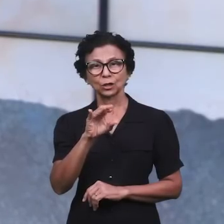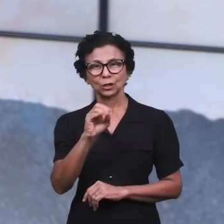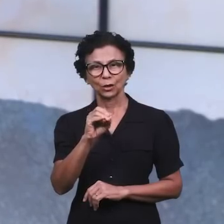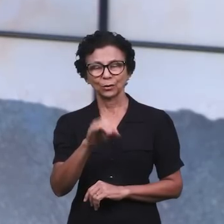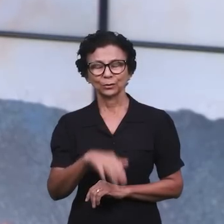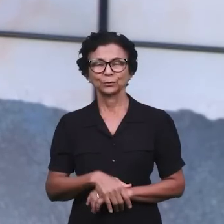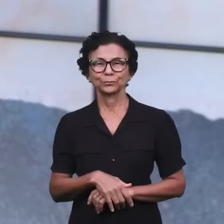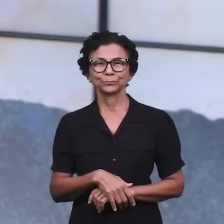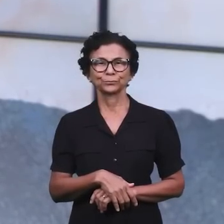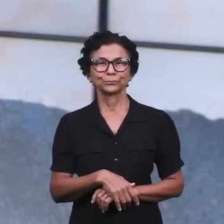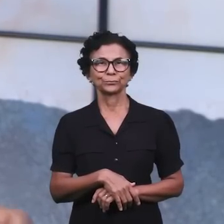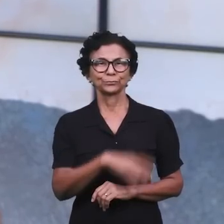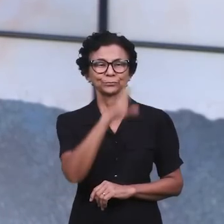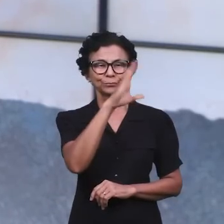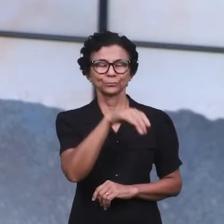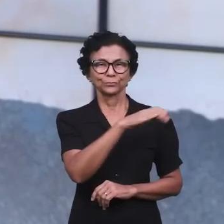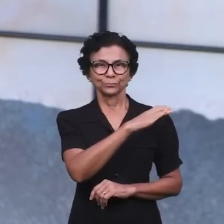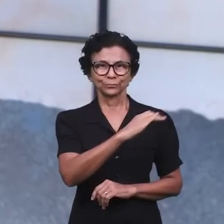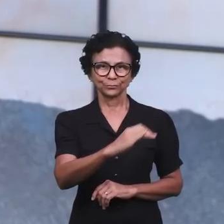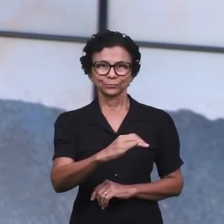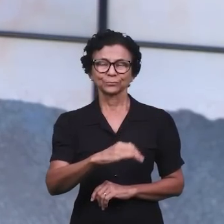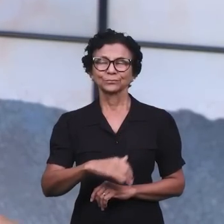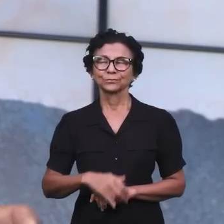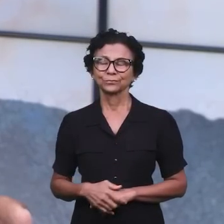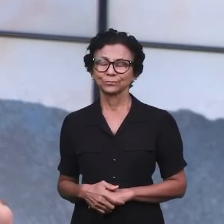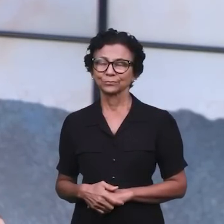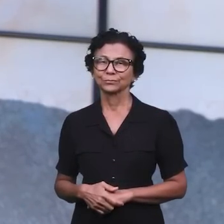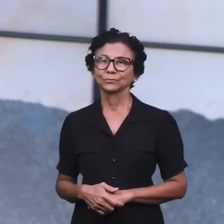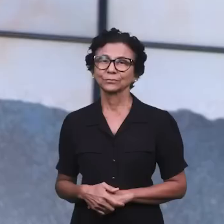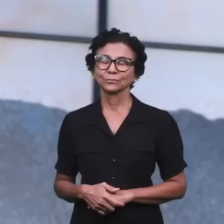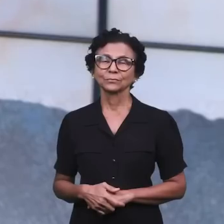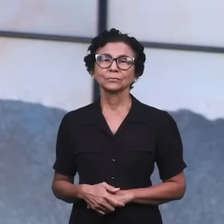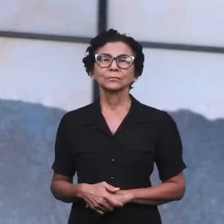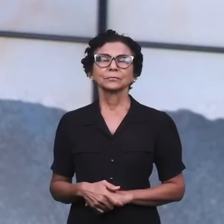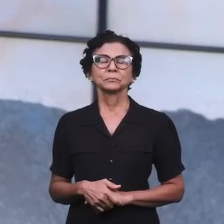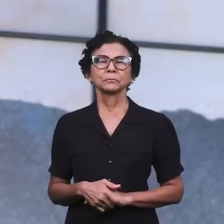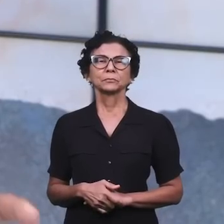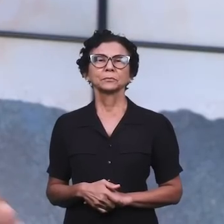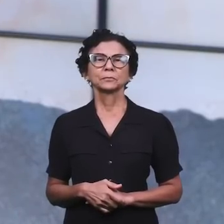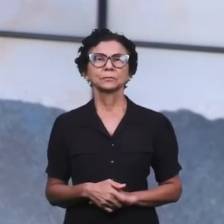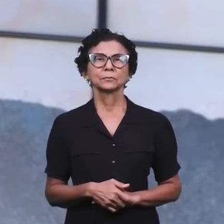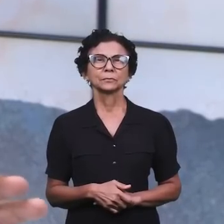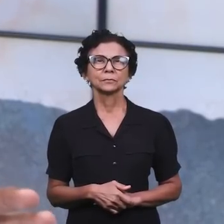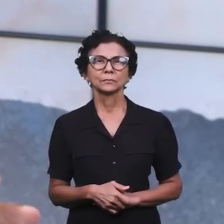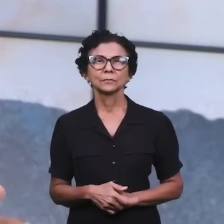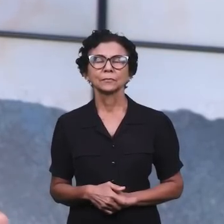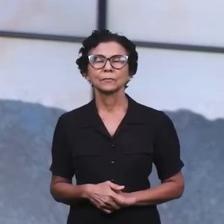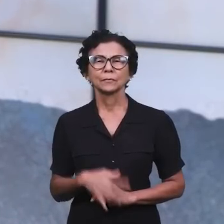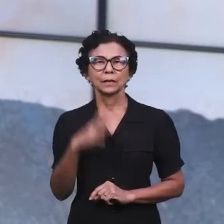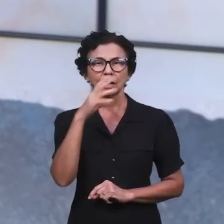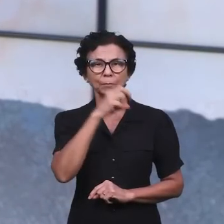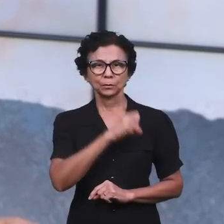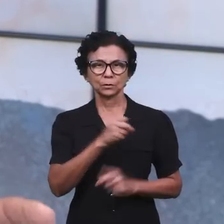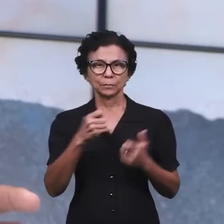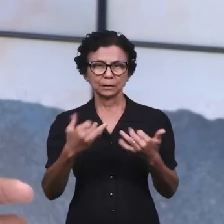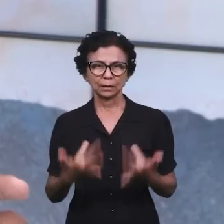as indulgências, né? Mas essa doutrina do purgatório, falando aqui rapidamente,